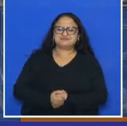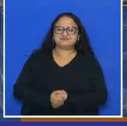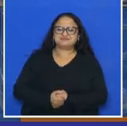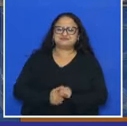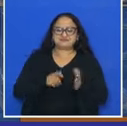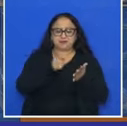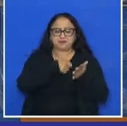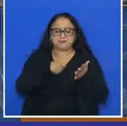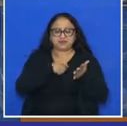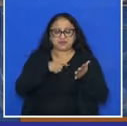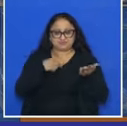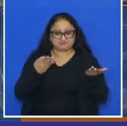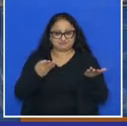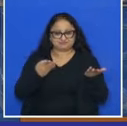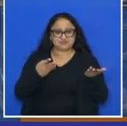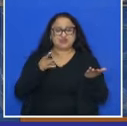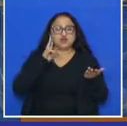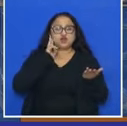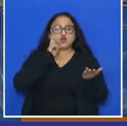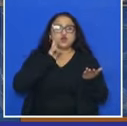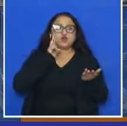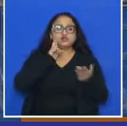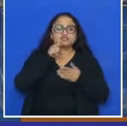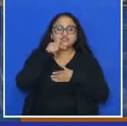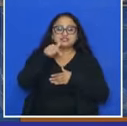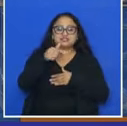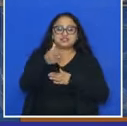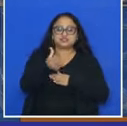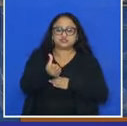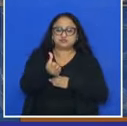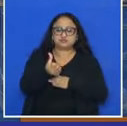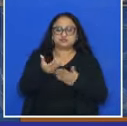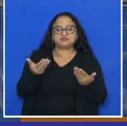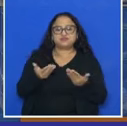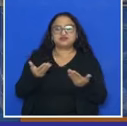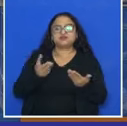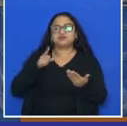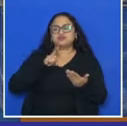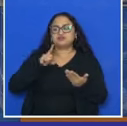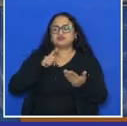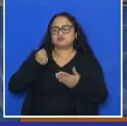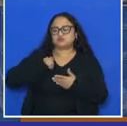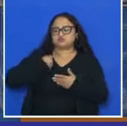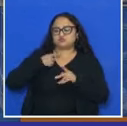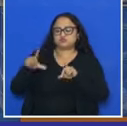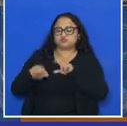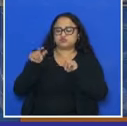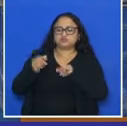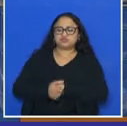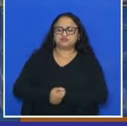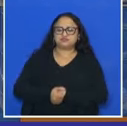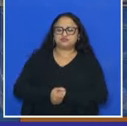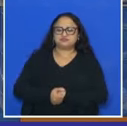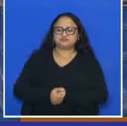Anote aí. Bola rosa, número 76. E vamos confirmar os números sorteados.